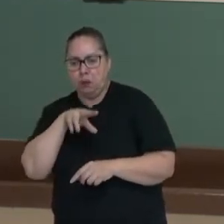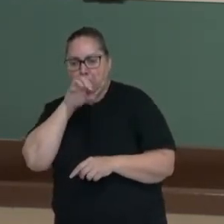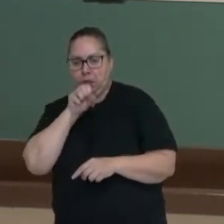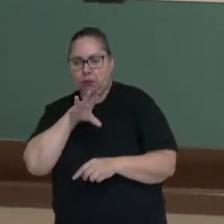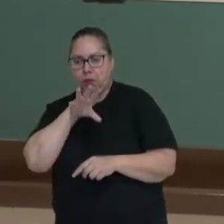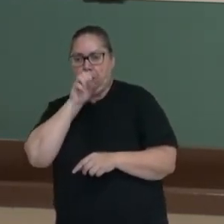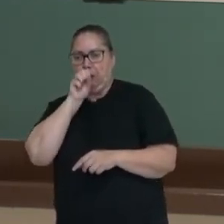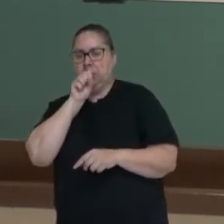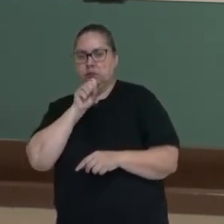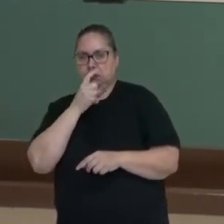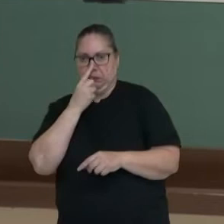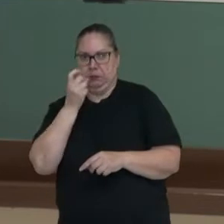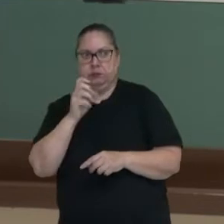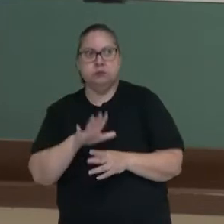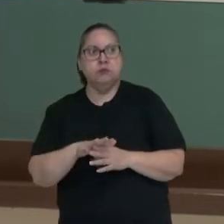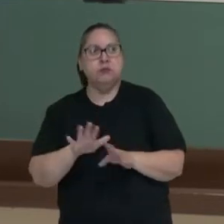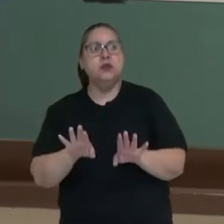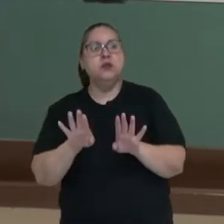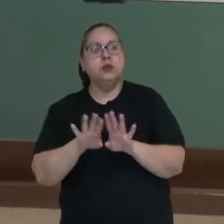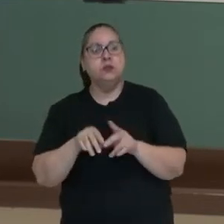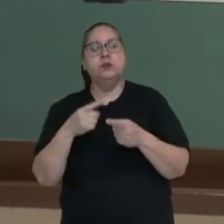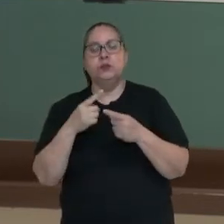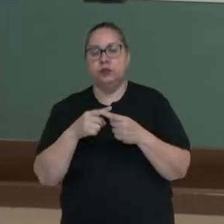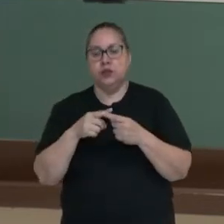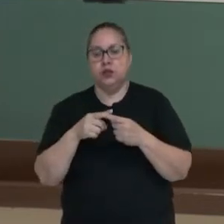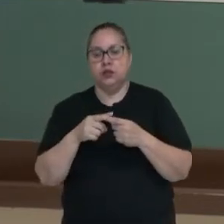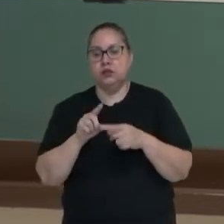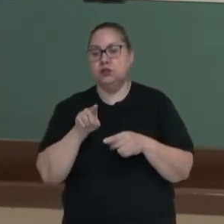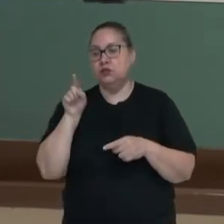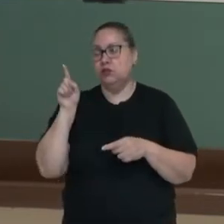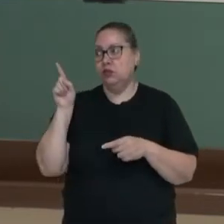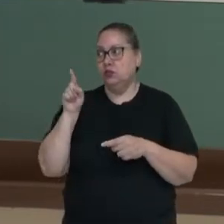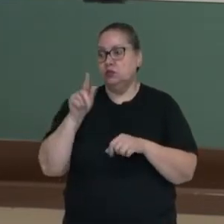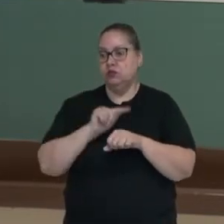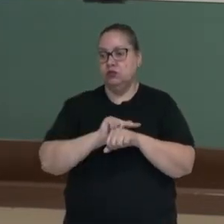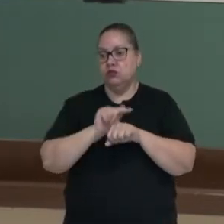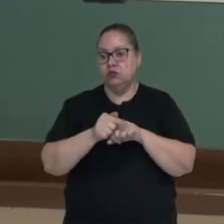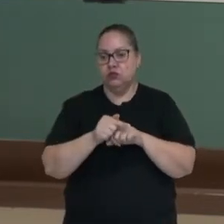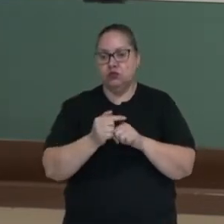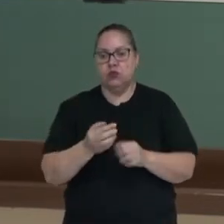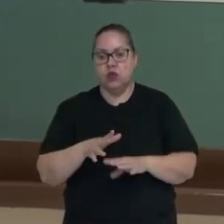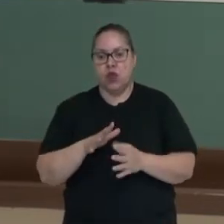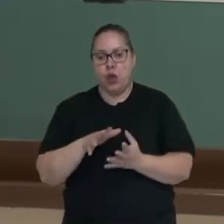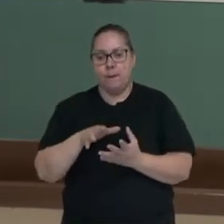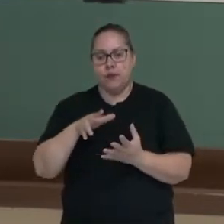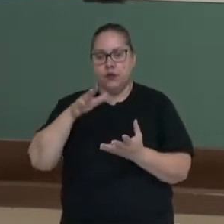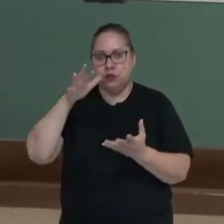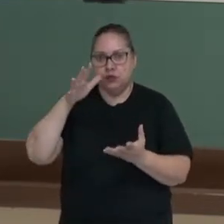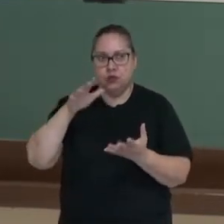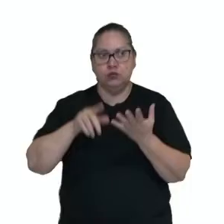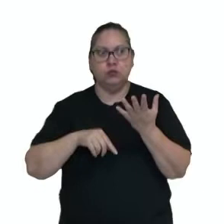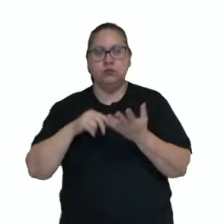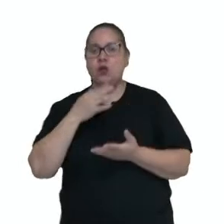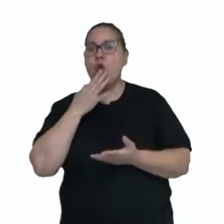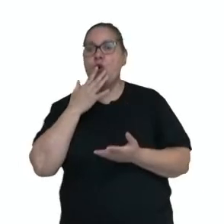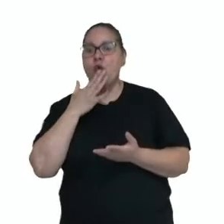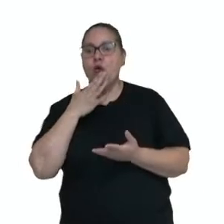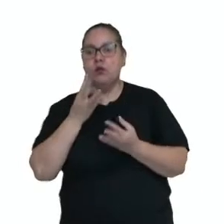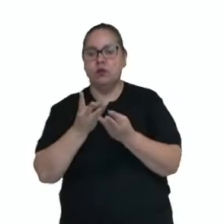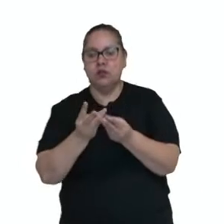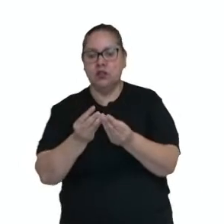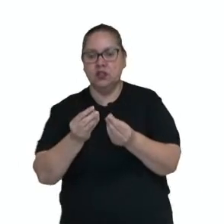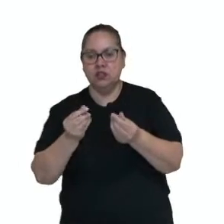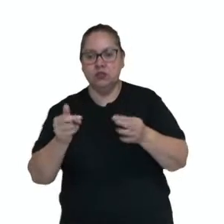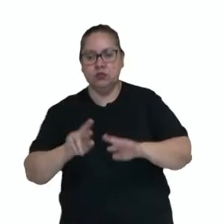cheiro, por exemplo. Então, pois essas substâncias apresentam brilho, cor e